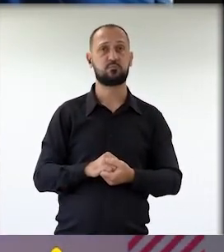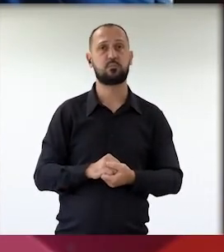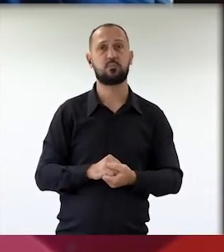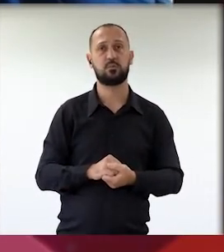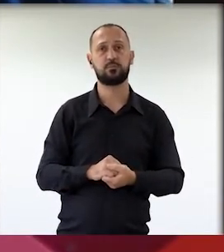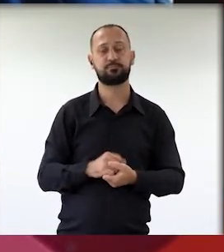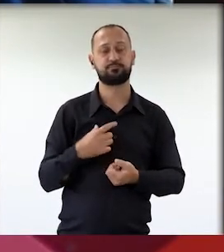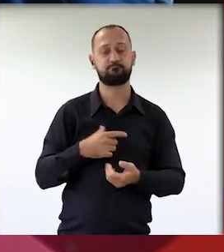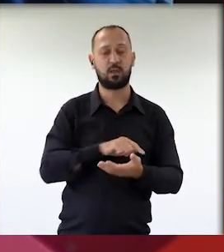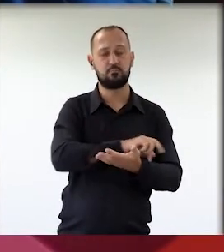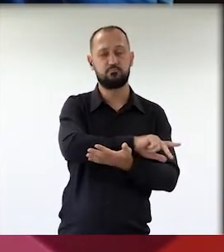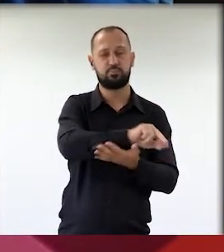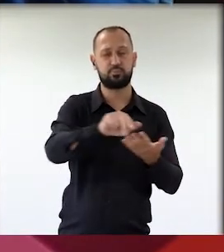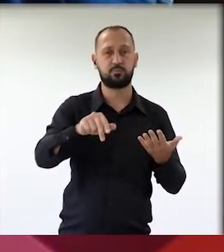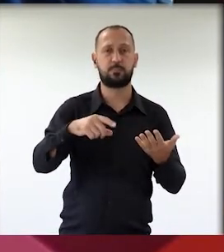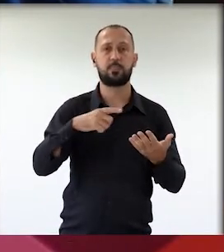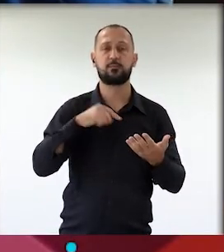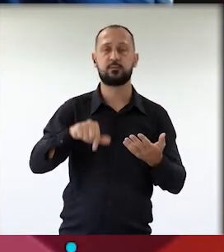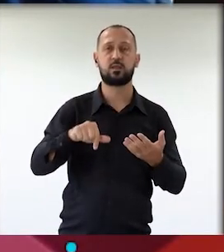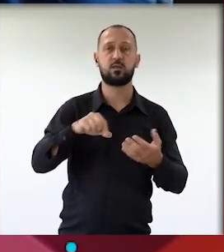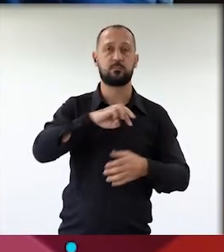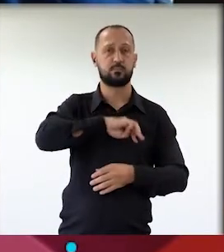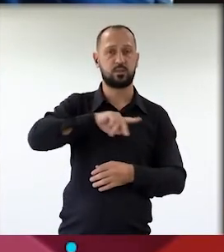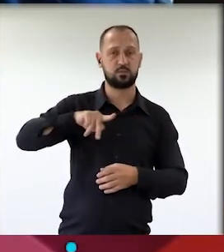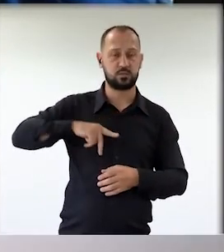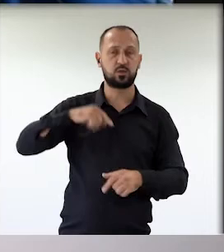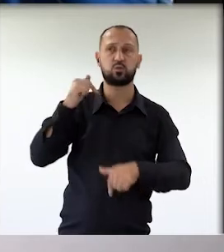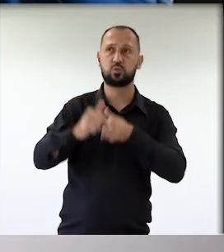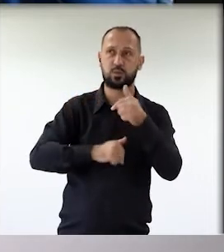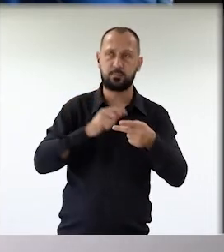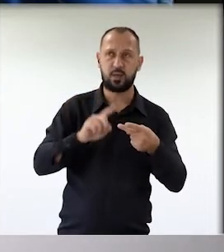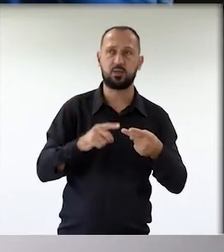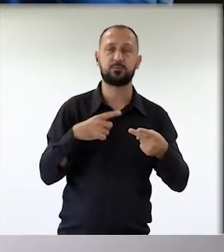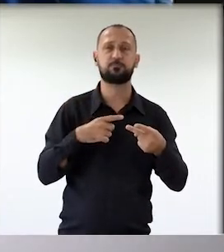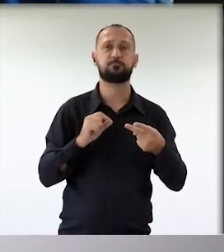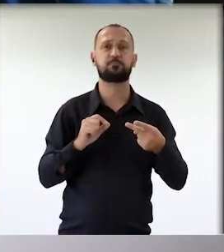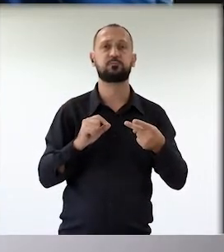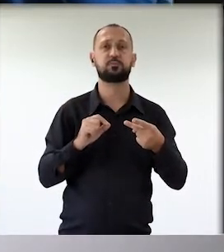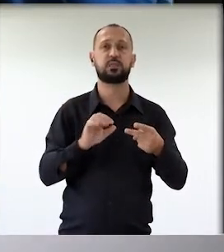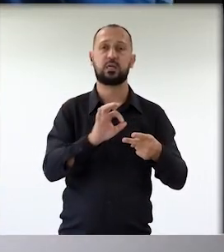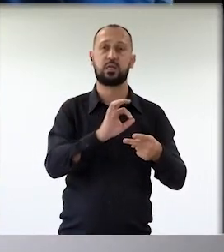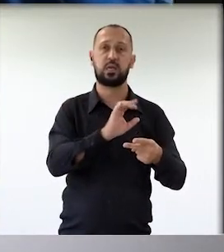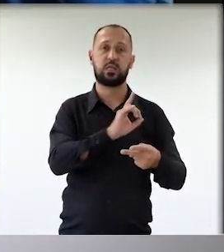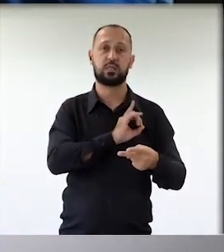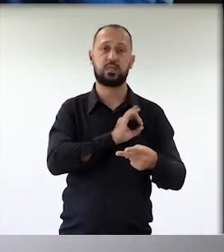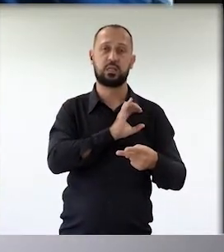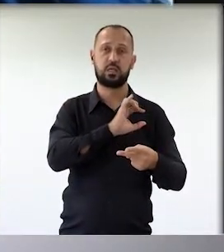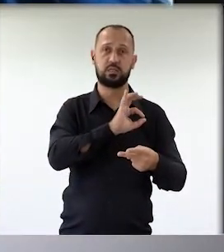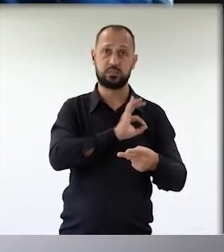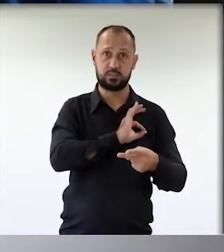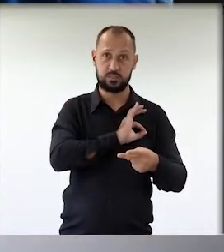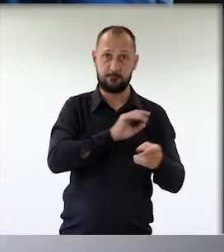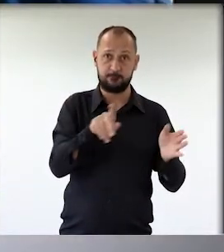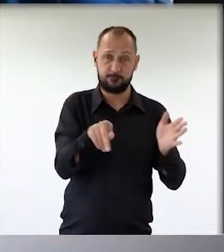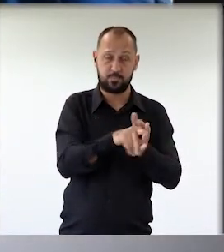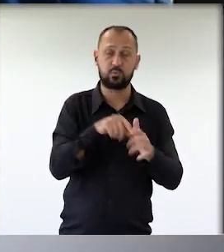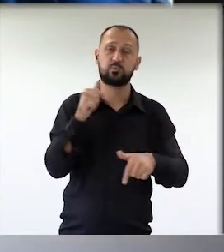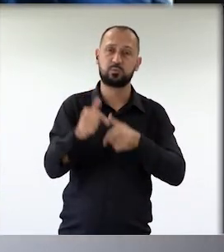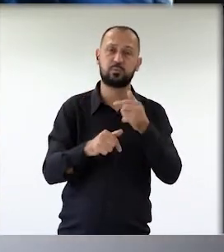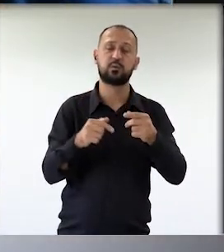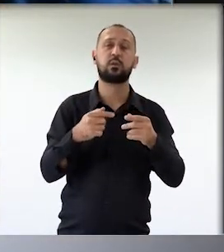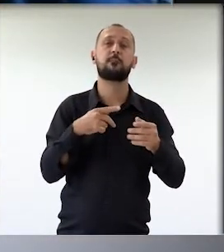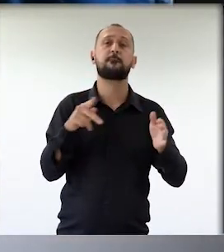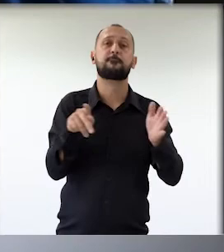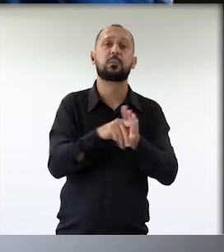infantil? Nossa, nós temos vários canais. Nós temos aí o Ministério Público do Trabalho, nós temos a Delegacia do Trabalho